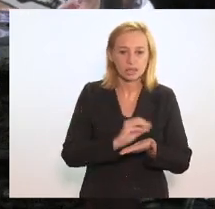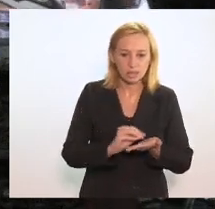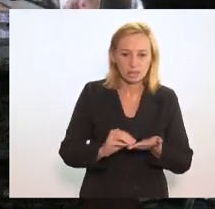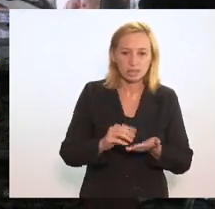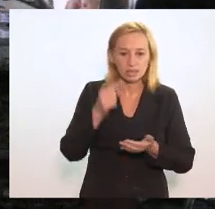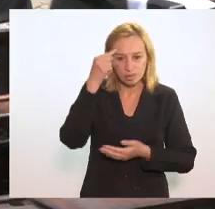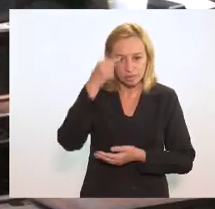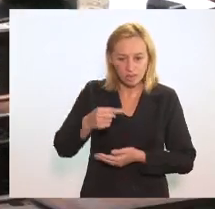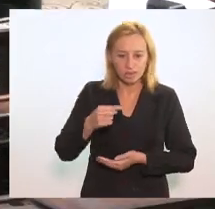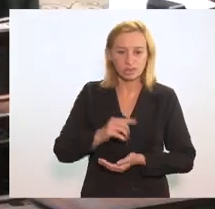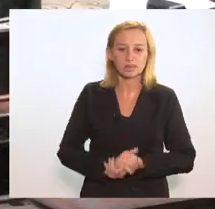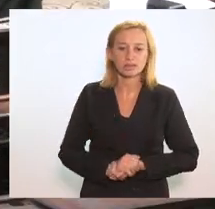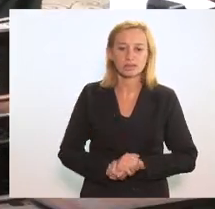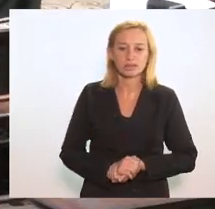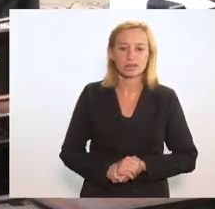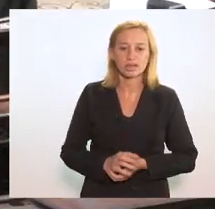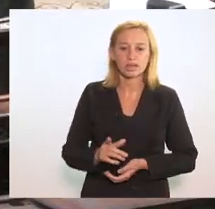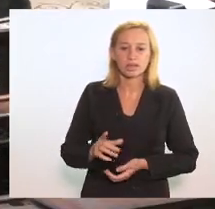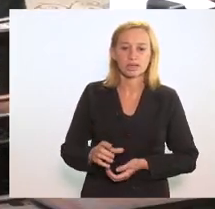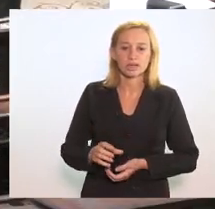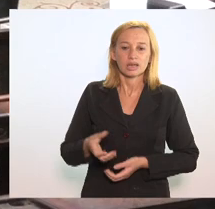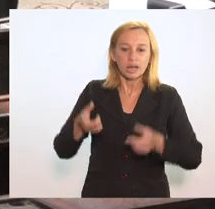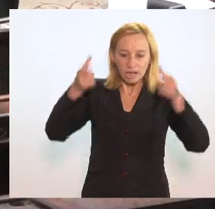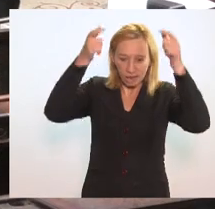manda. Rainha da Zona Oeste.